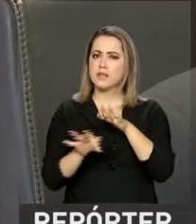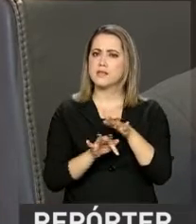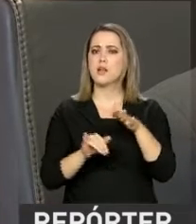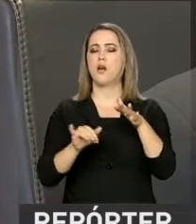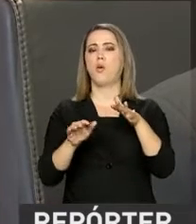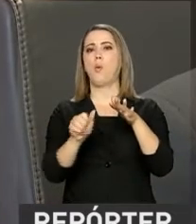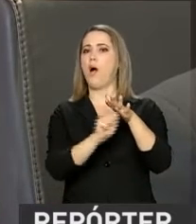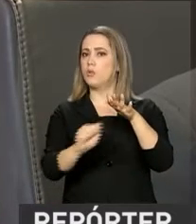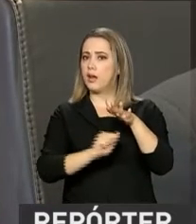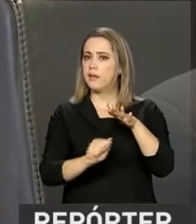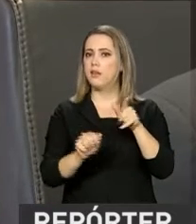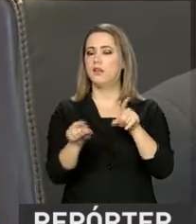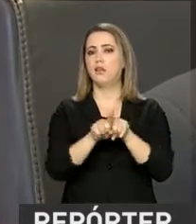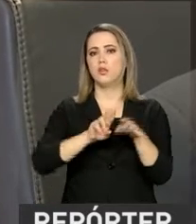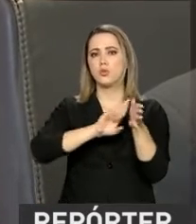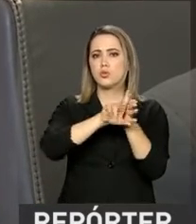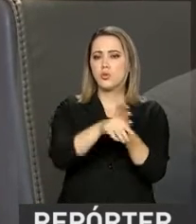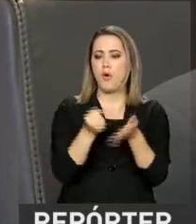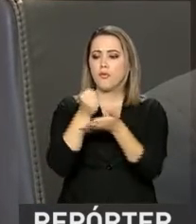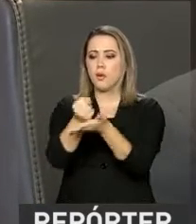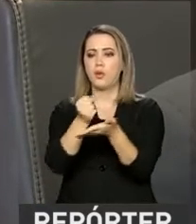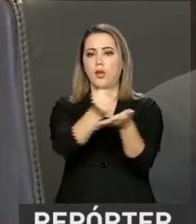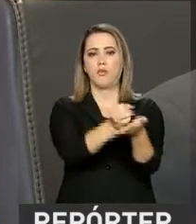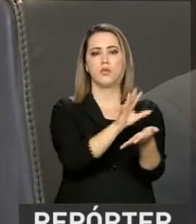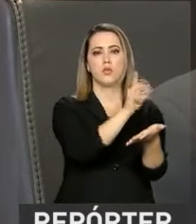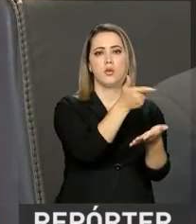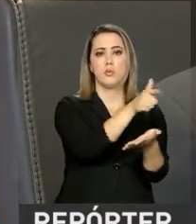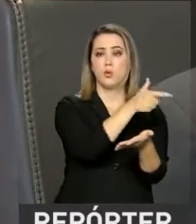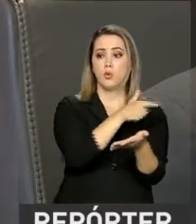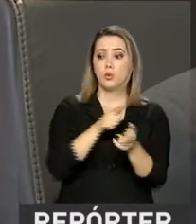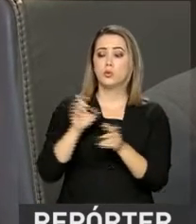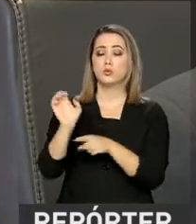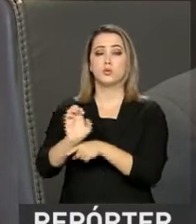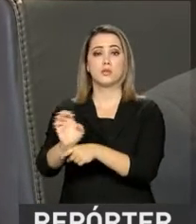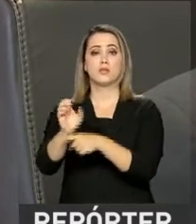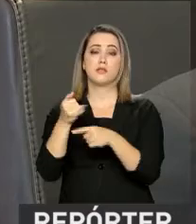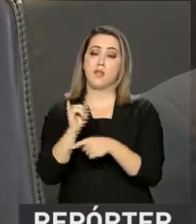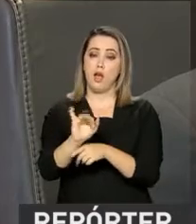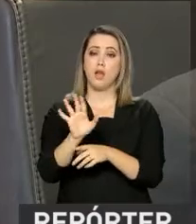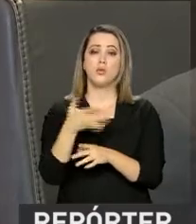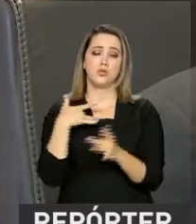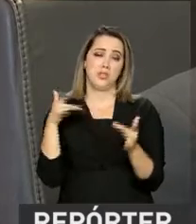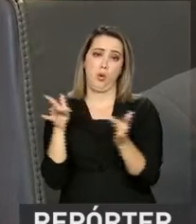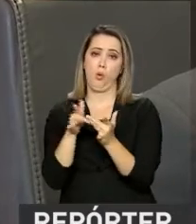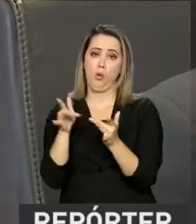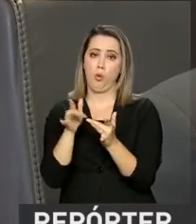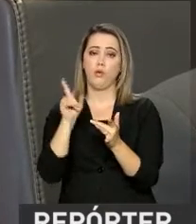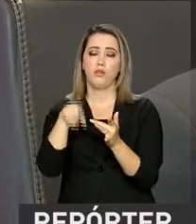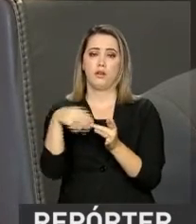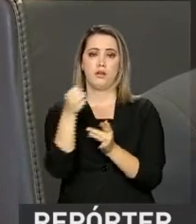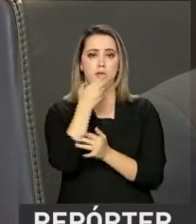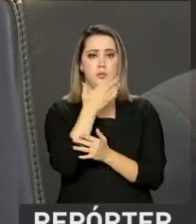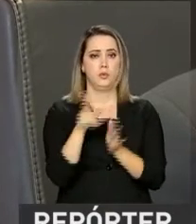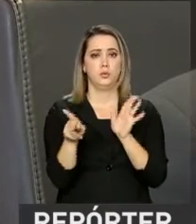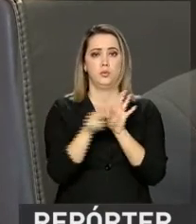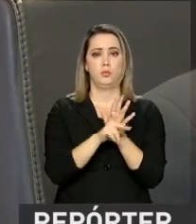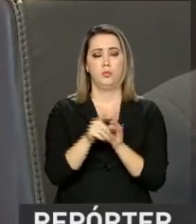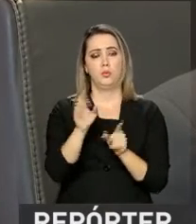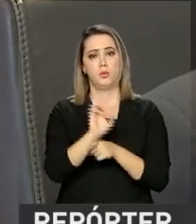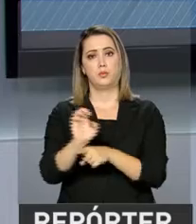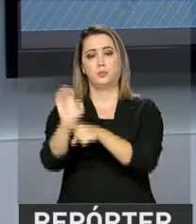colocar este modelo à disposição de outras unidades da federação caso considerem oportuno aplicá lo em seus respectivos